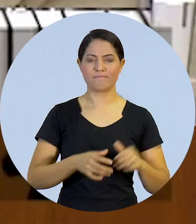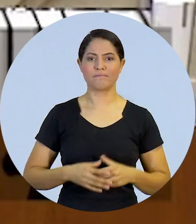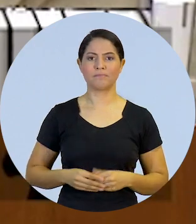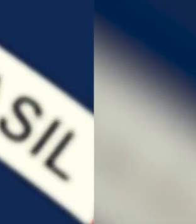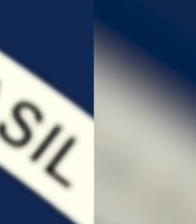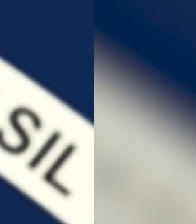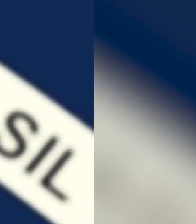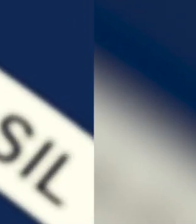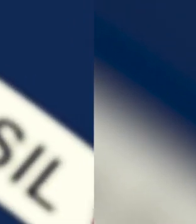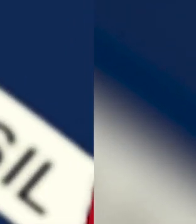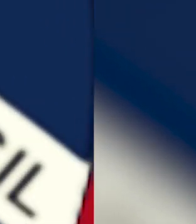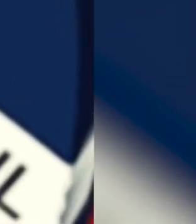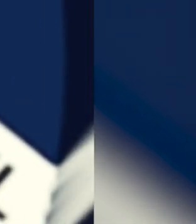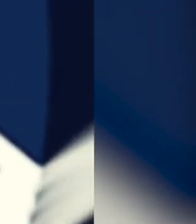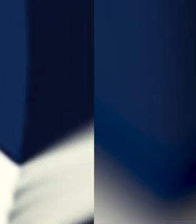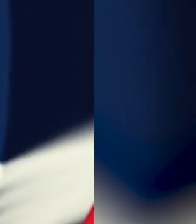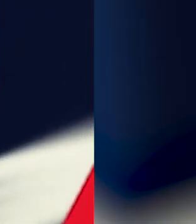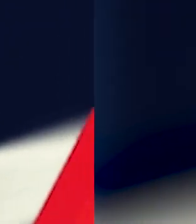retomada do caso.